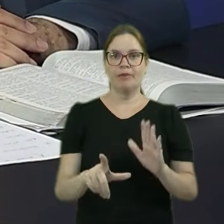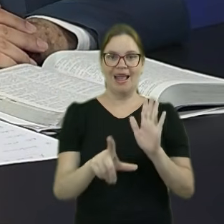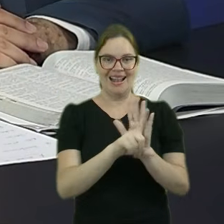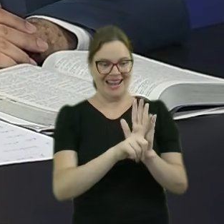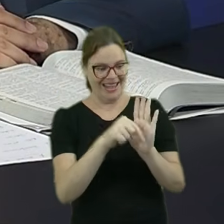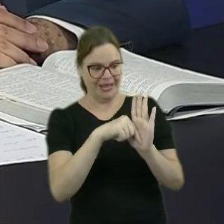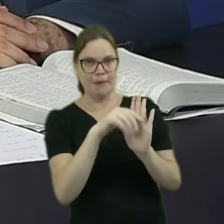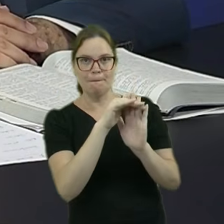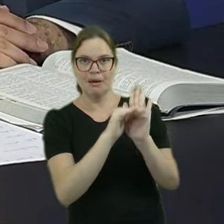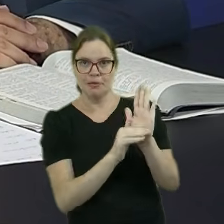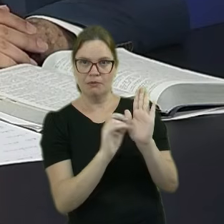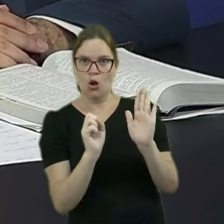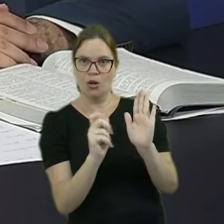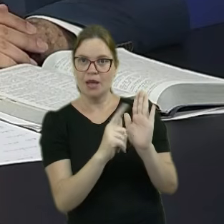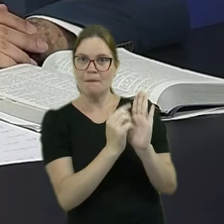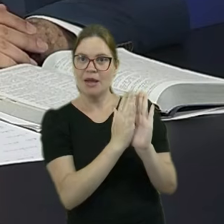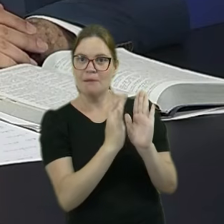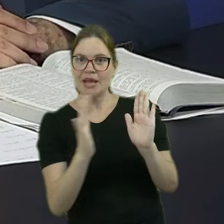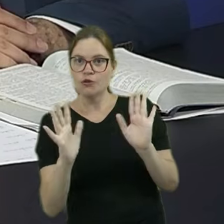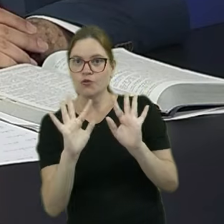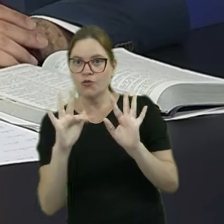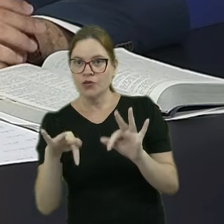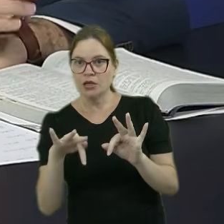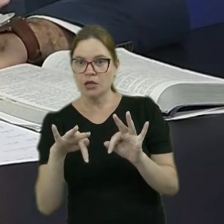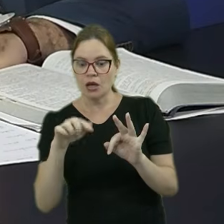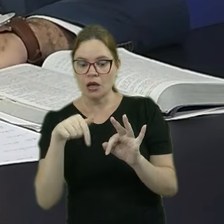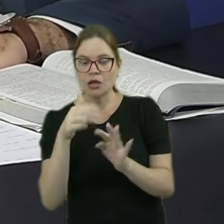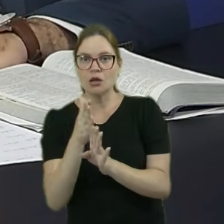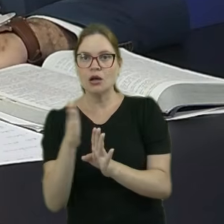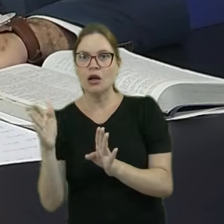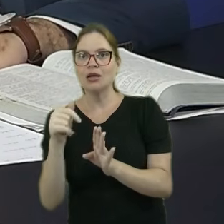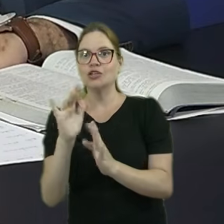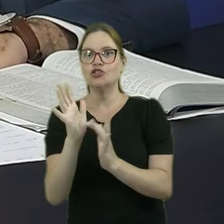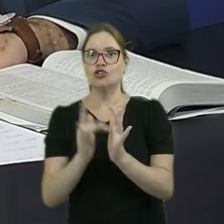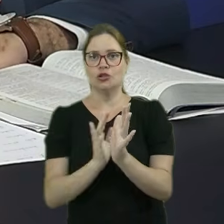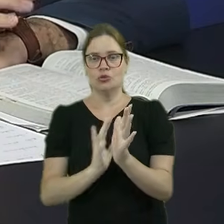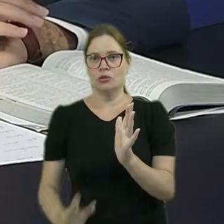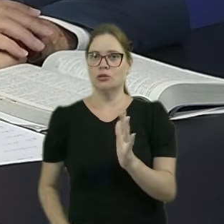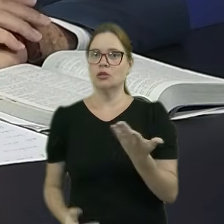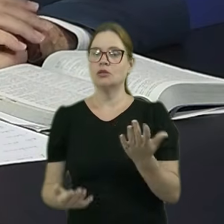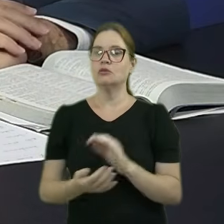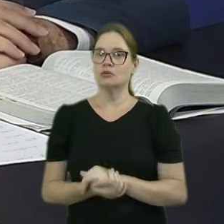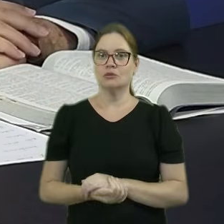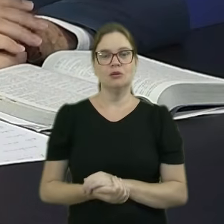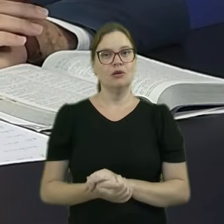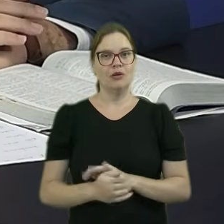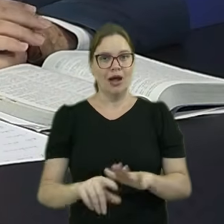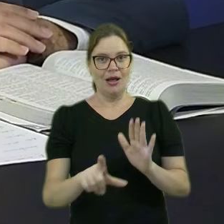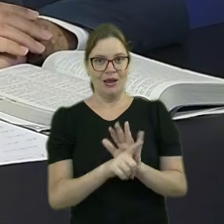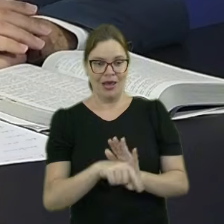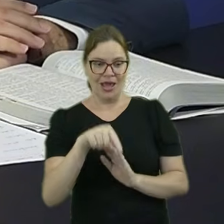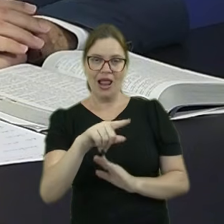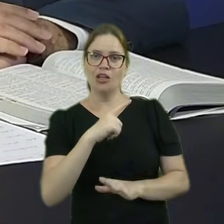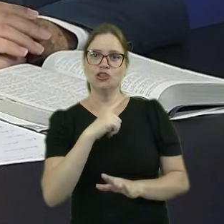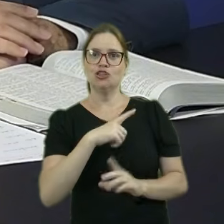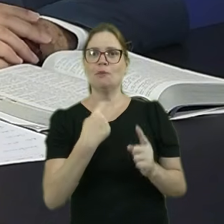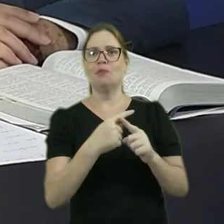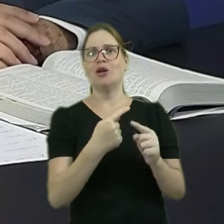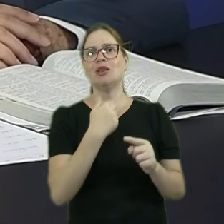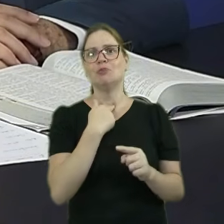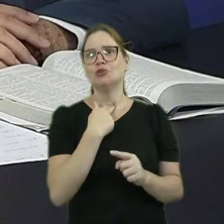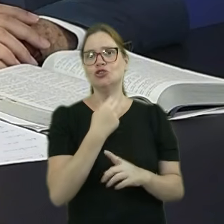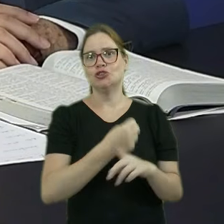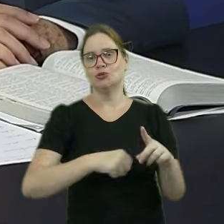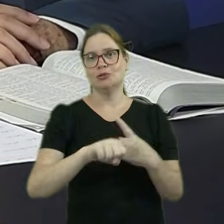Cristo, confirmando isso que você está dizendo, né? O final da jornada da lei para ela foi um encontro com Jesus Está